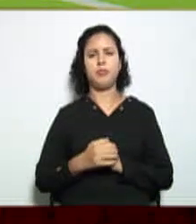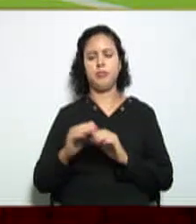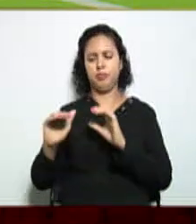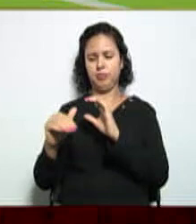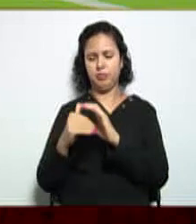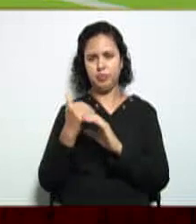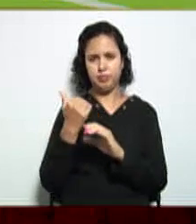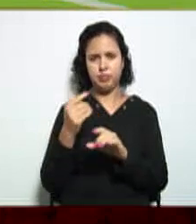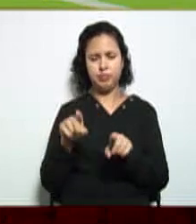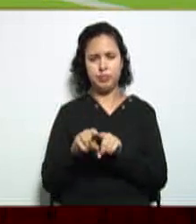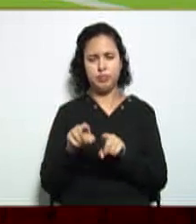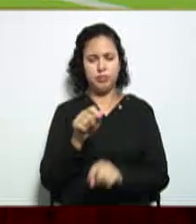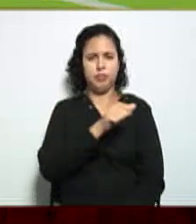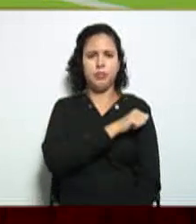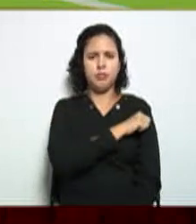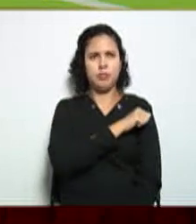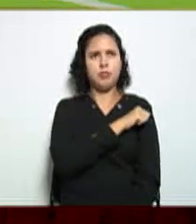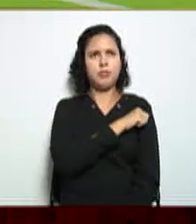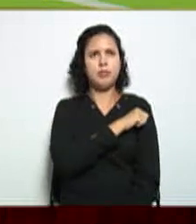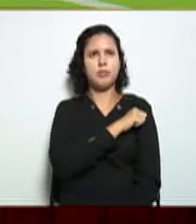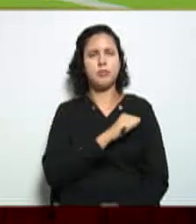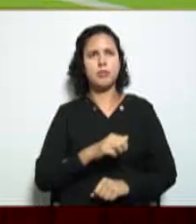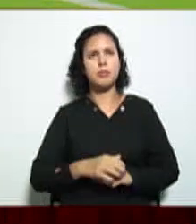E a aluna